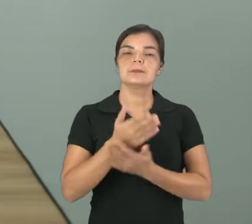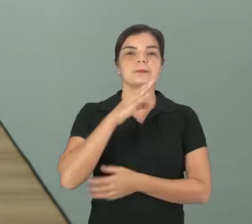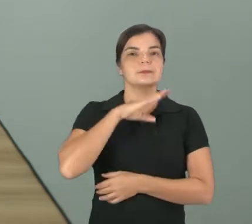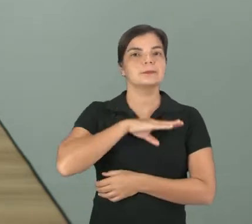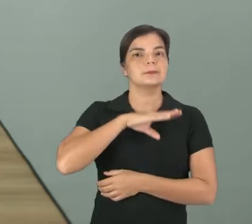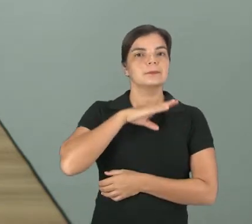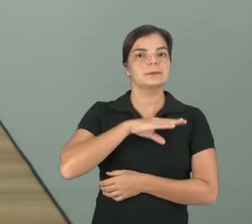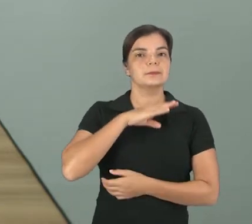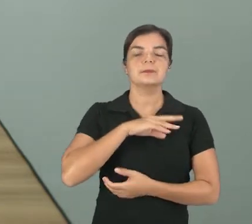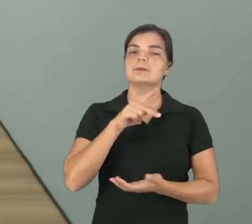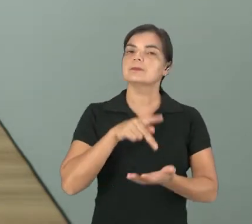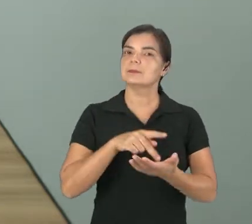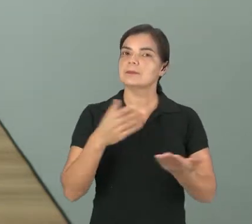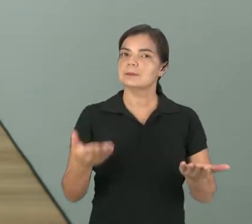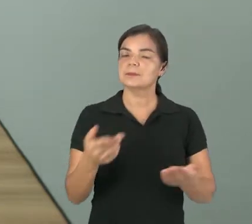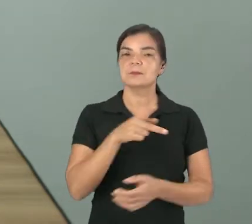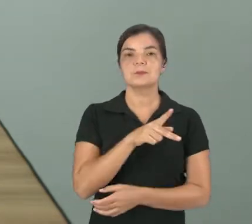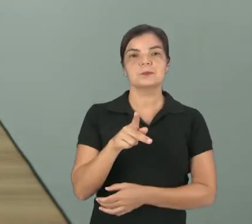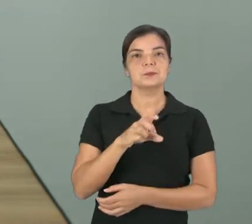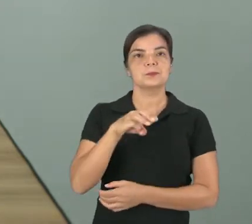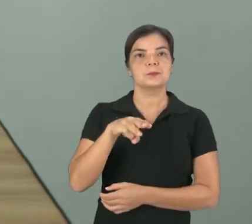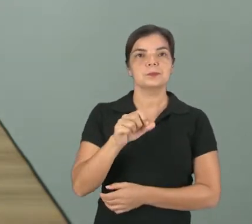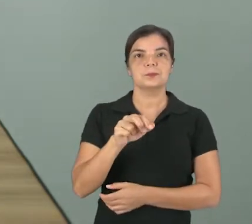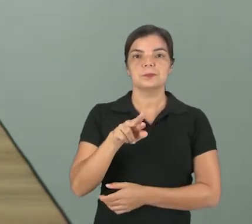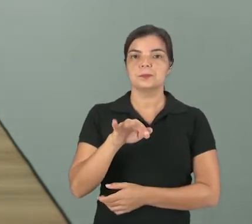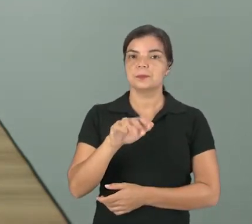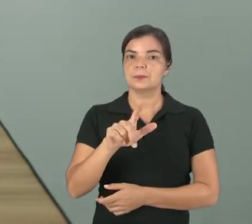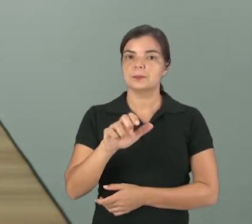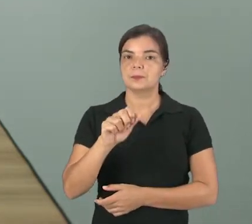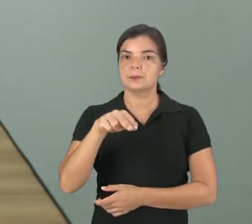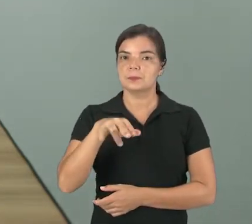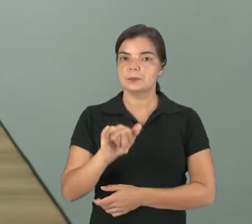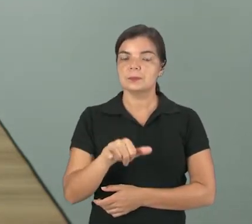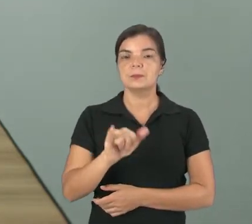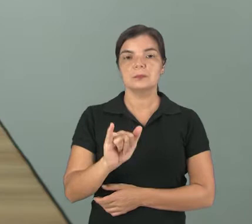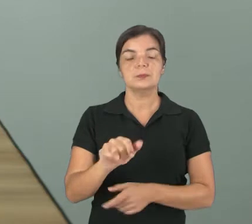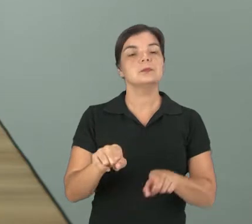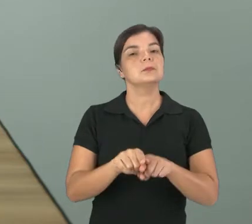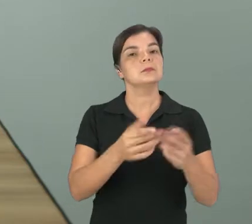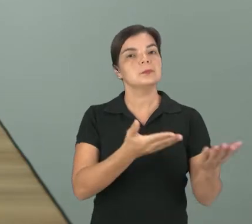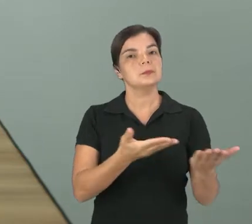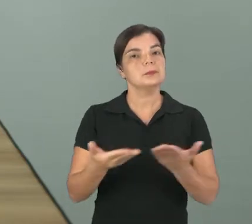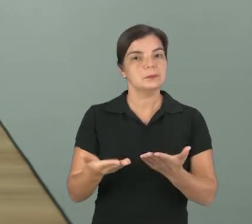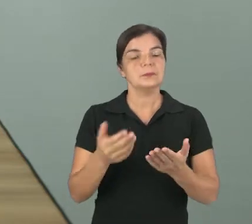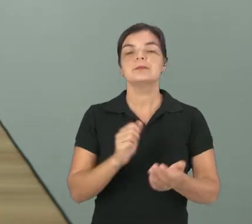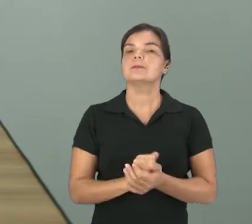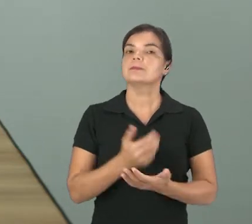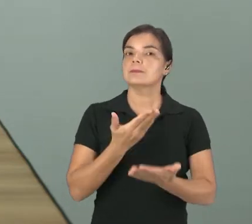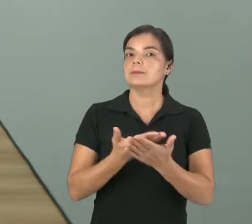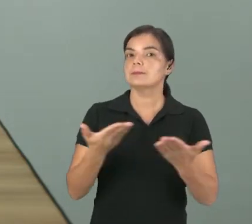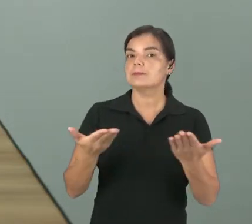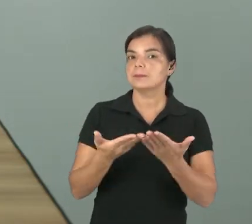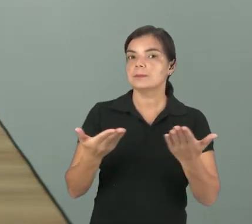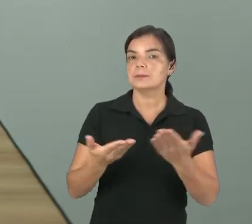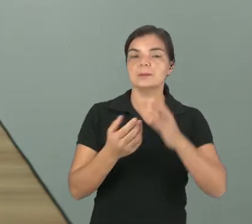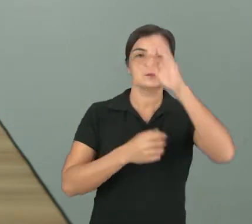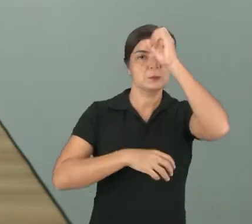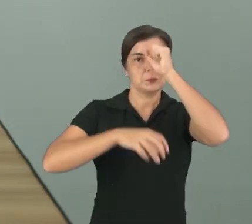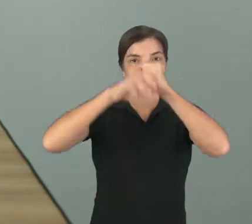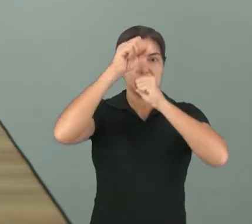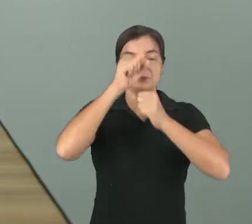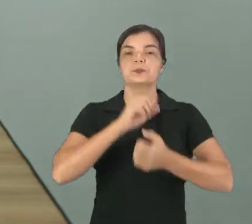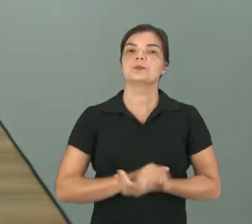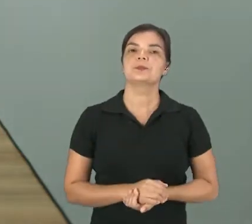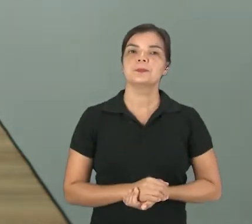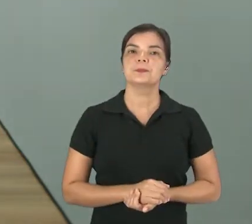língua portuguesa. Isso mesmo! Eu sou a professora Marilane Moraes e eu te convido a embarcar comigo na aula de hoje para muito